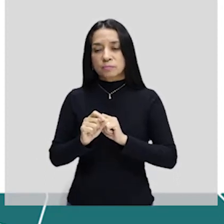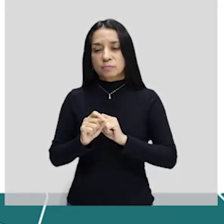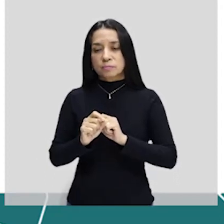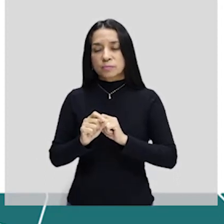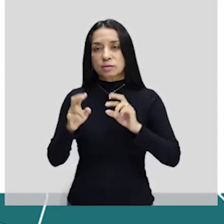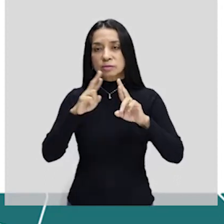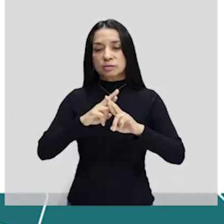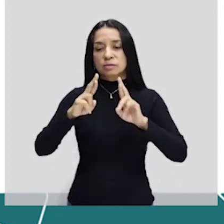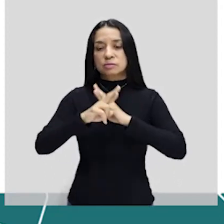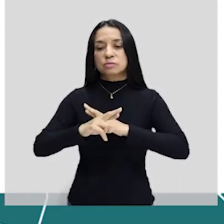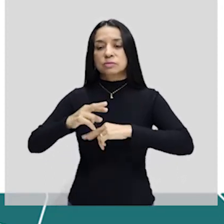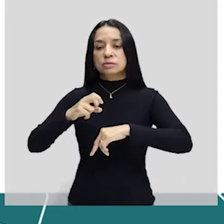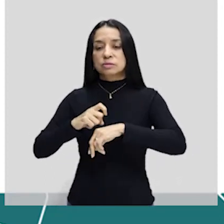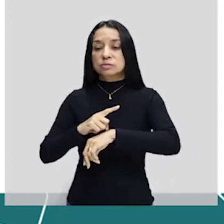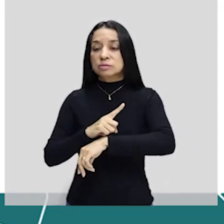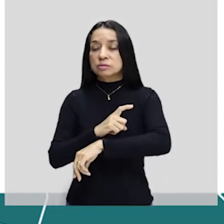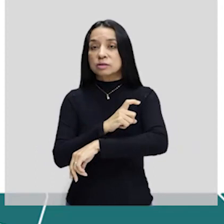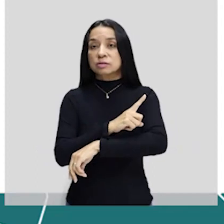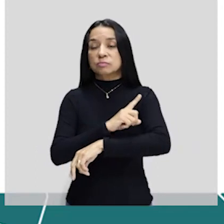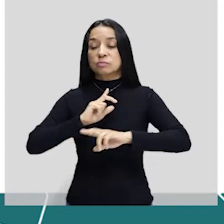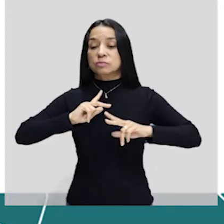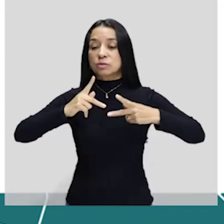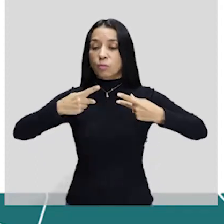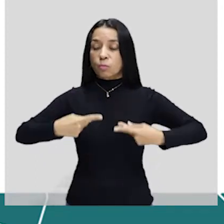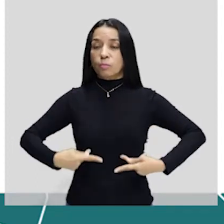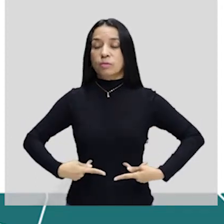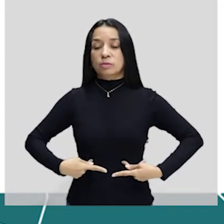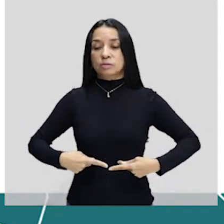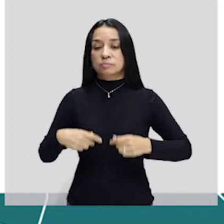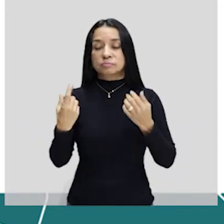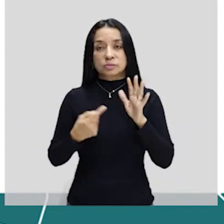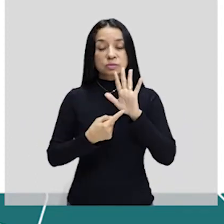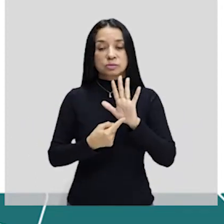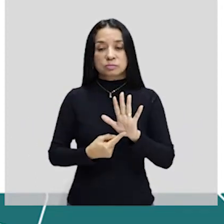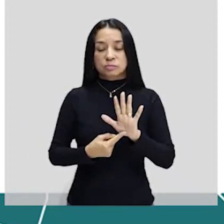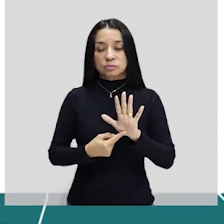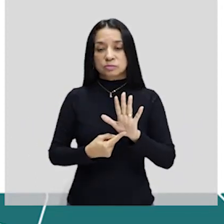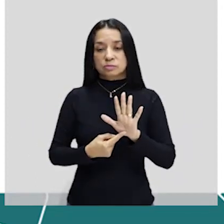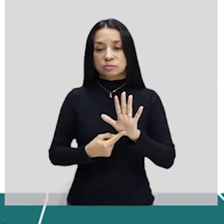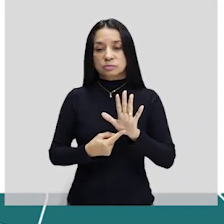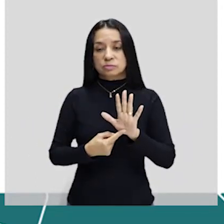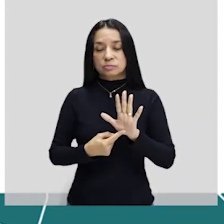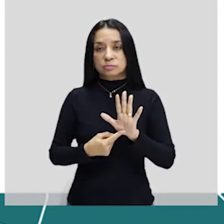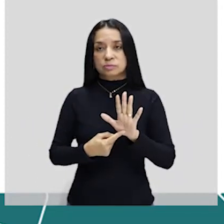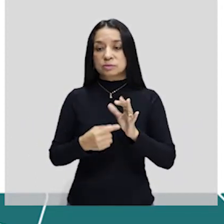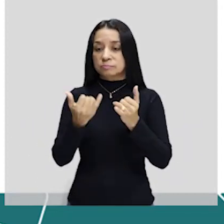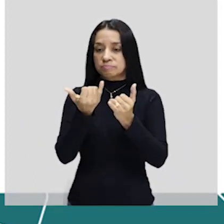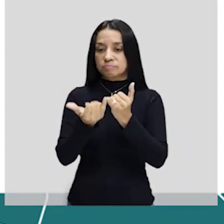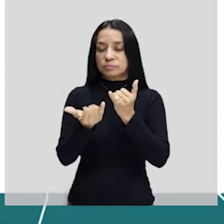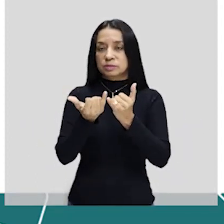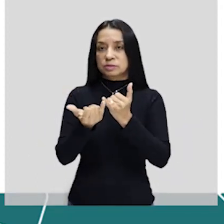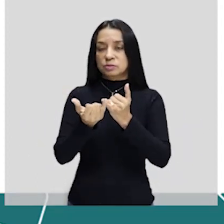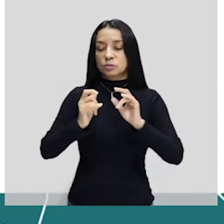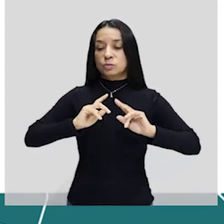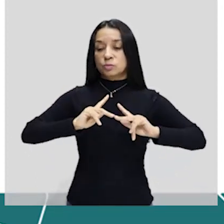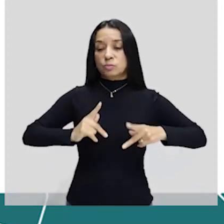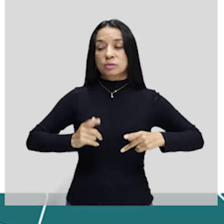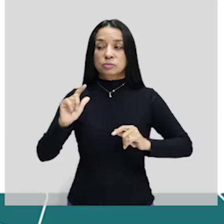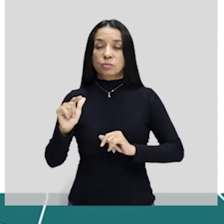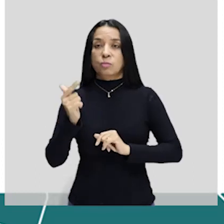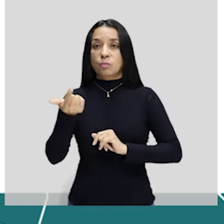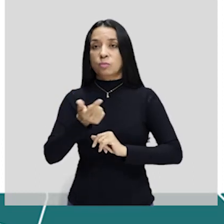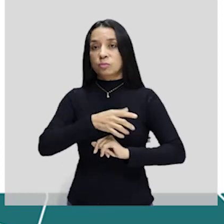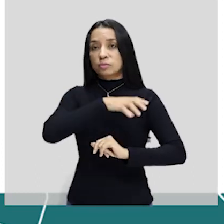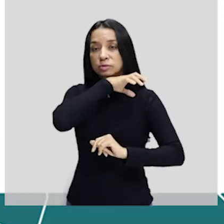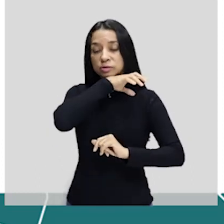a respeito da evolução humana? Quais seriam essas evidências que trazem essas semelhanças, né, de humanos com outros